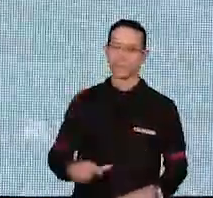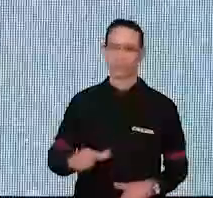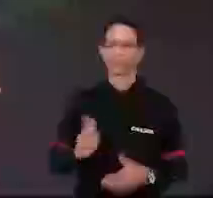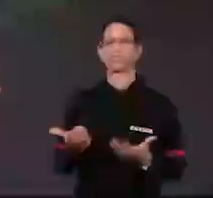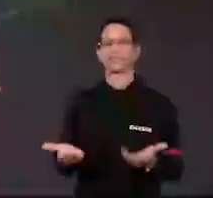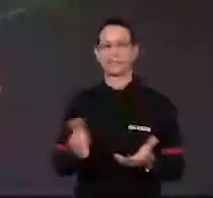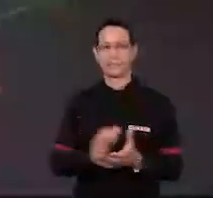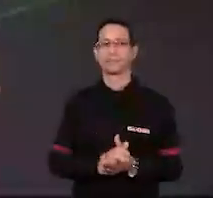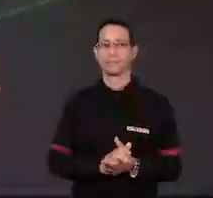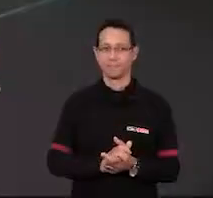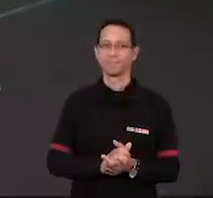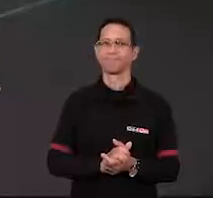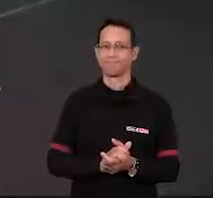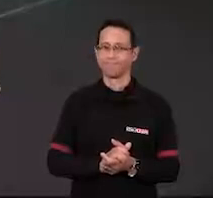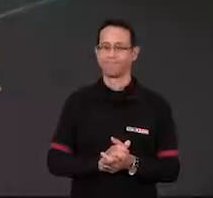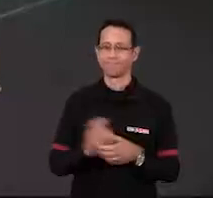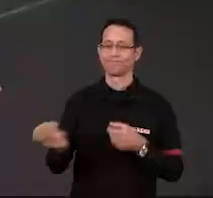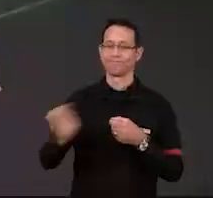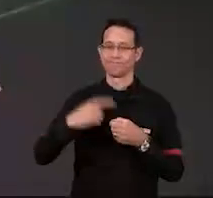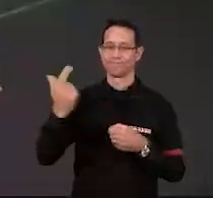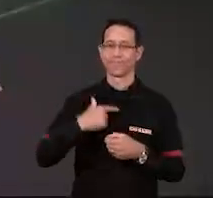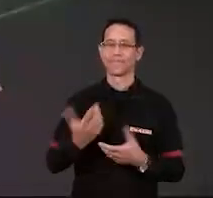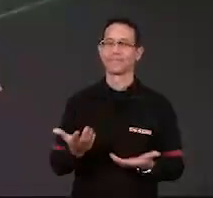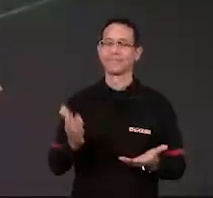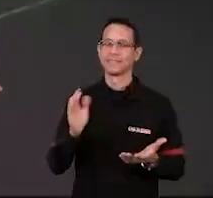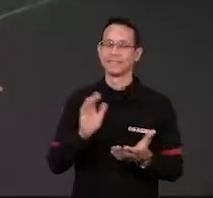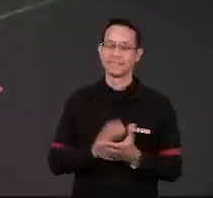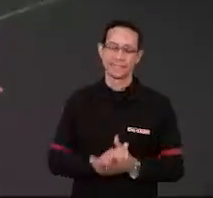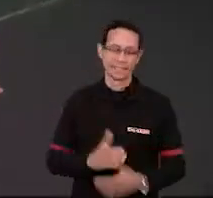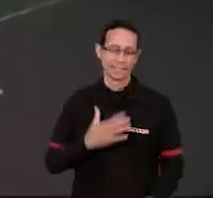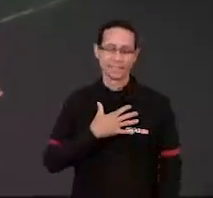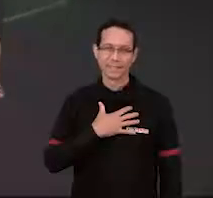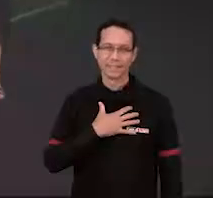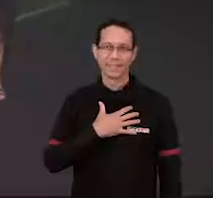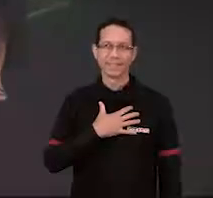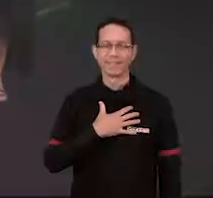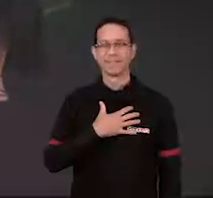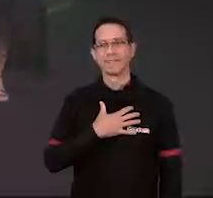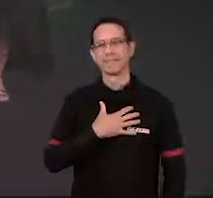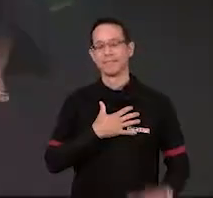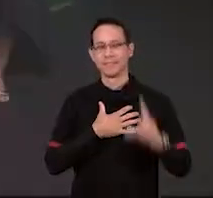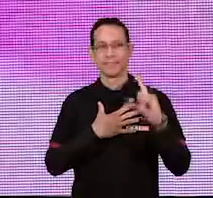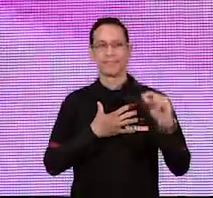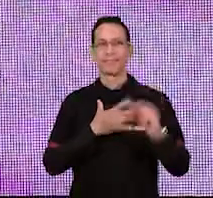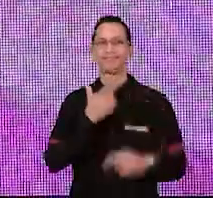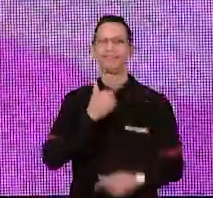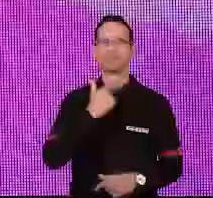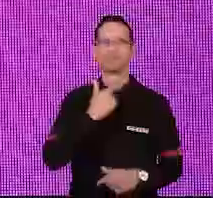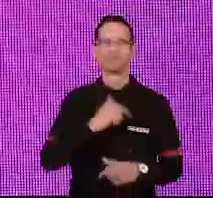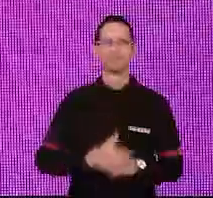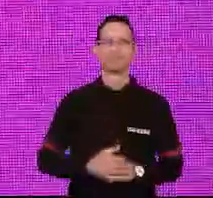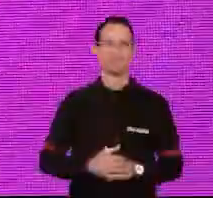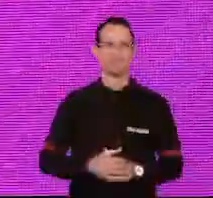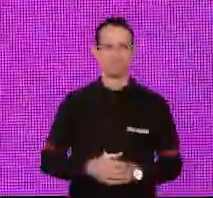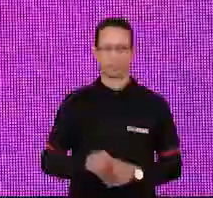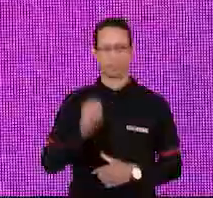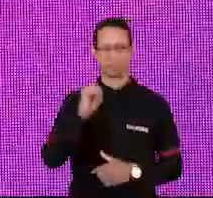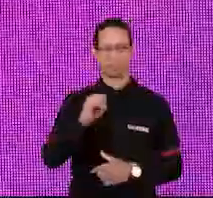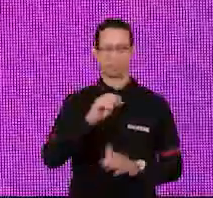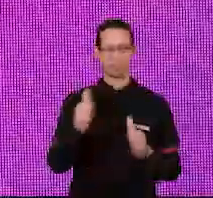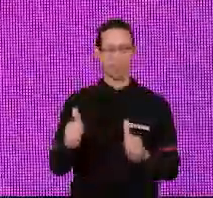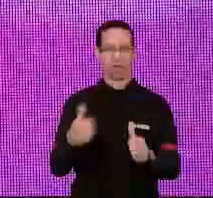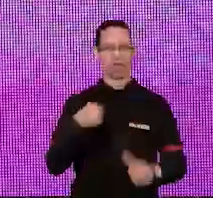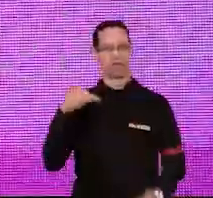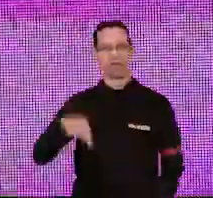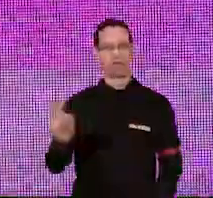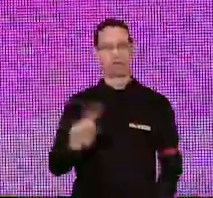Então, realmente, eu acho que ele volta, você vê na recepção, dá até vontade de ir embora, né? Com certeza. Você fala, oi, tudo bem? O cara... Se tivesse tudo bem, eu não estava aqui. E